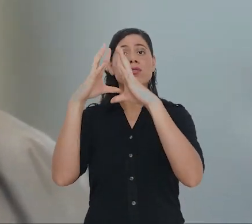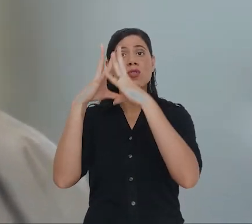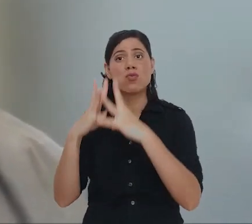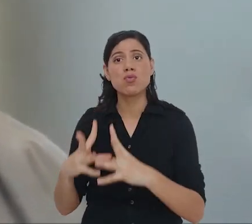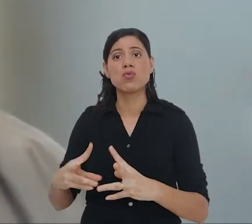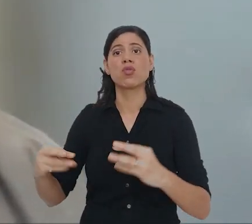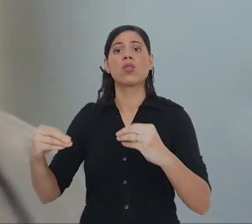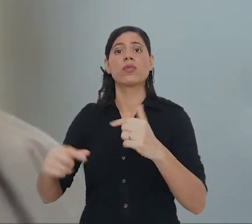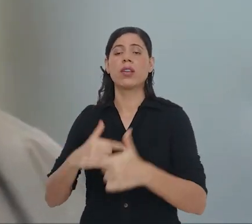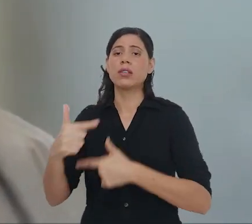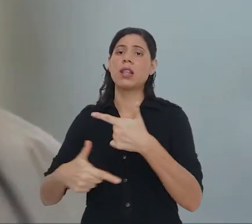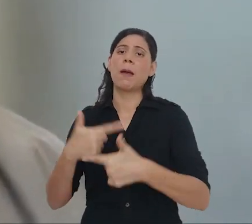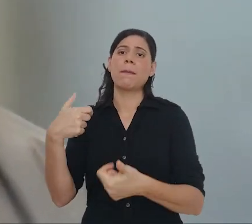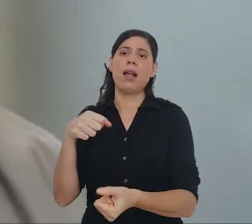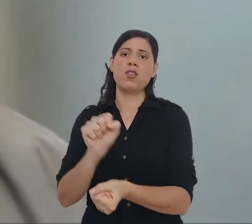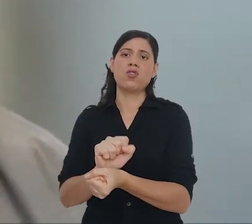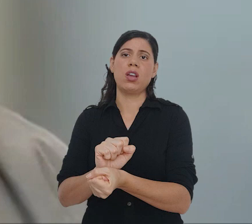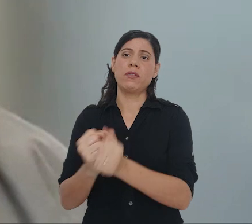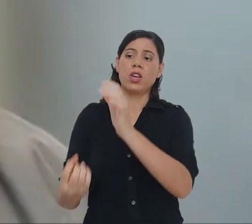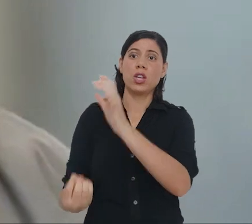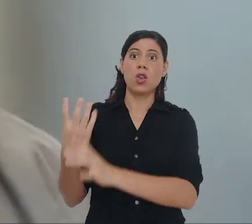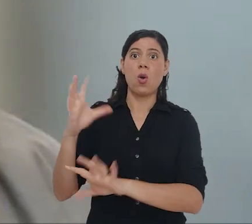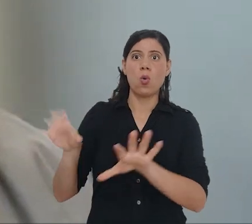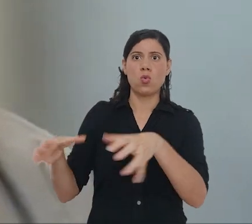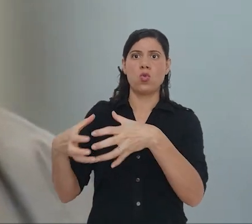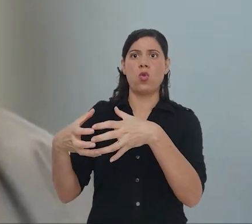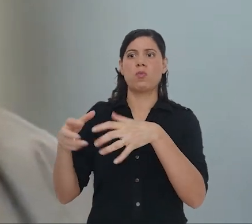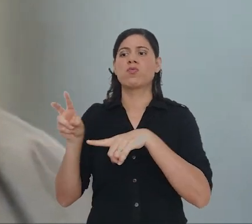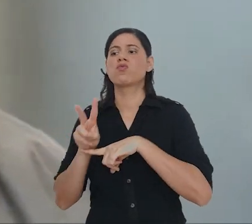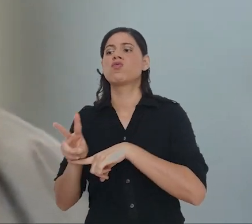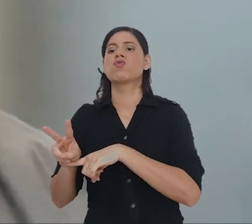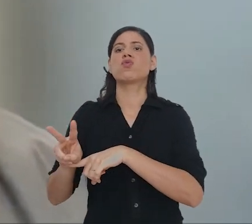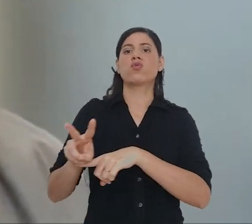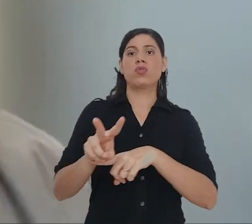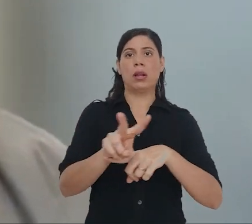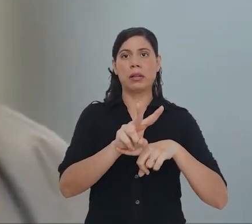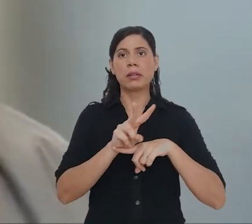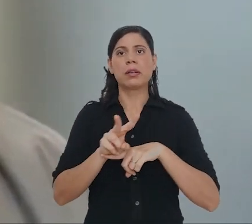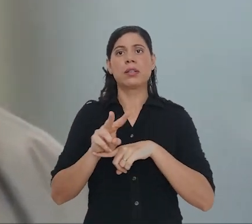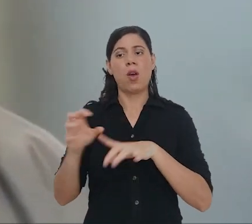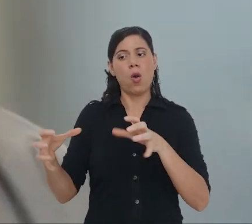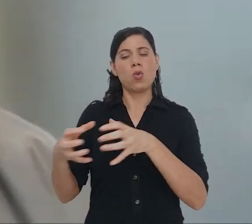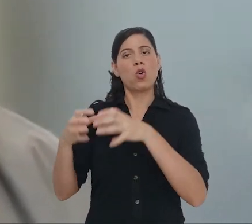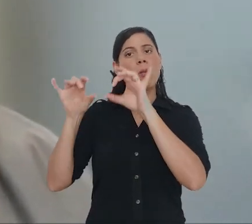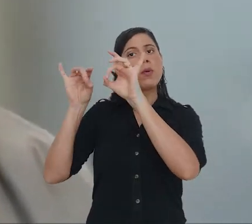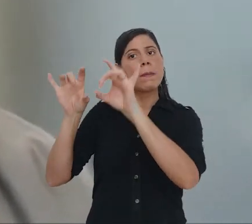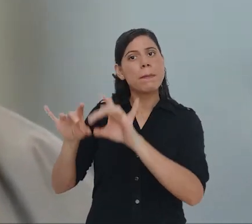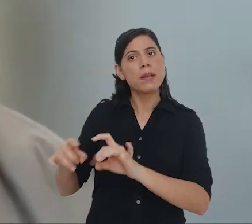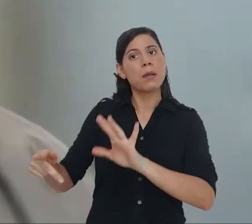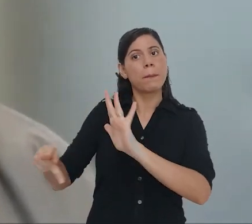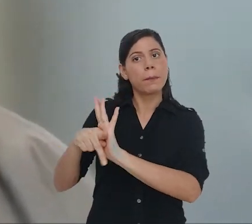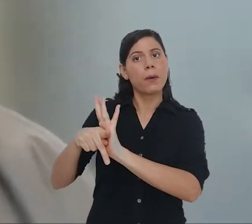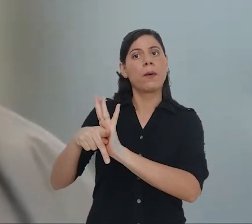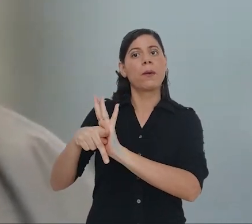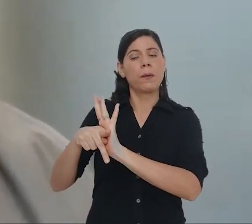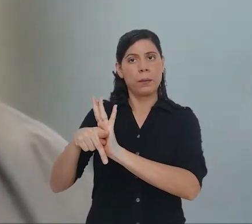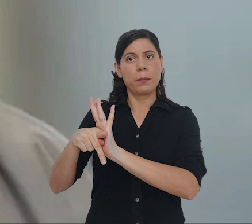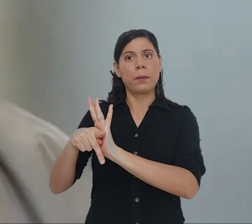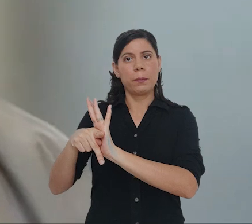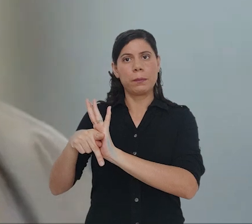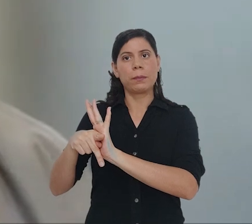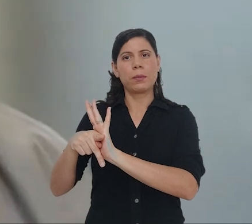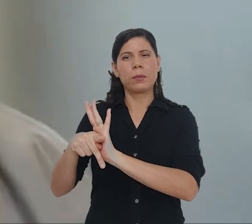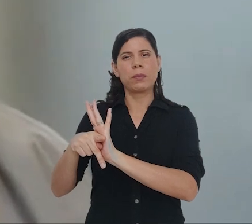fim ao trabalho escravo. Criou-se o grupo de fiscalização móvel, o grupo especial de fiscalização móvel ali